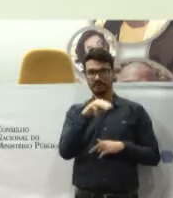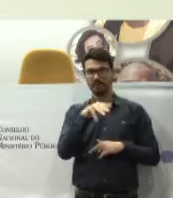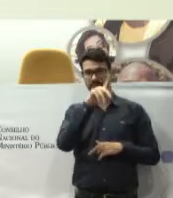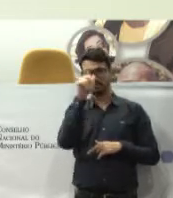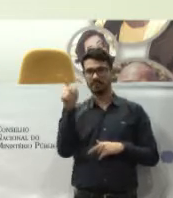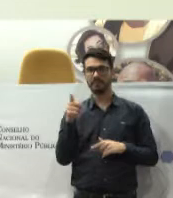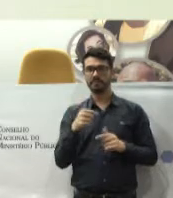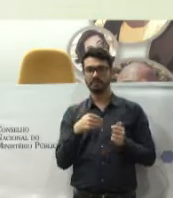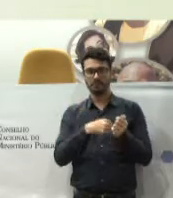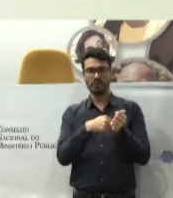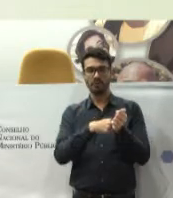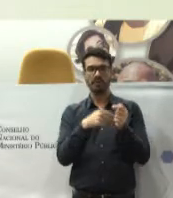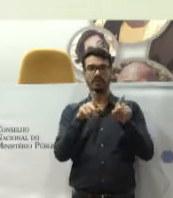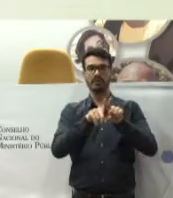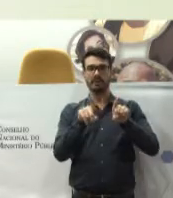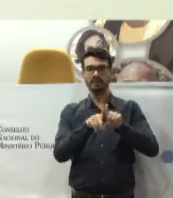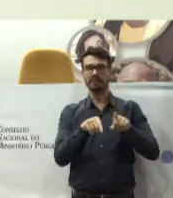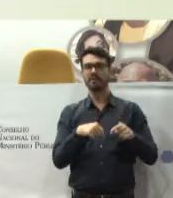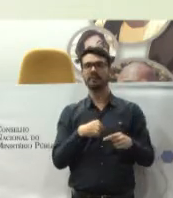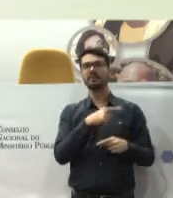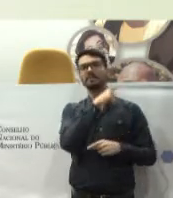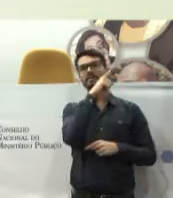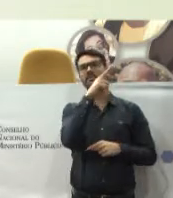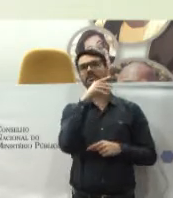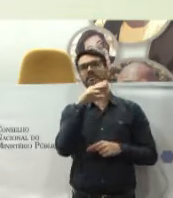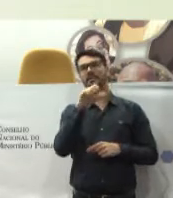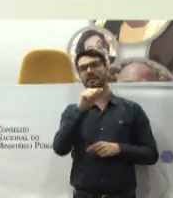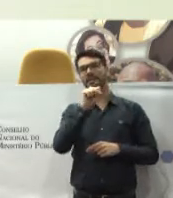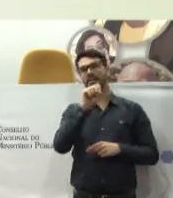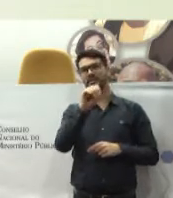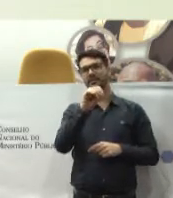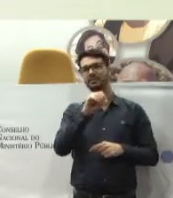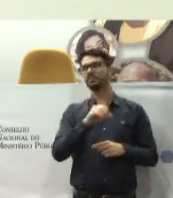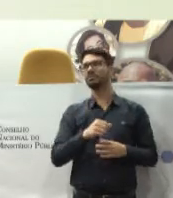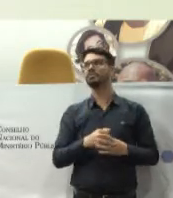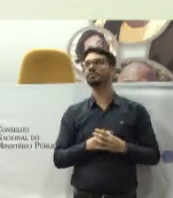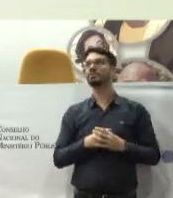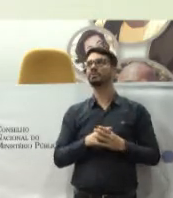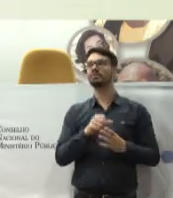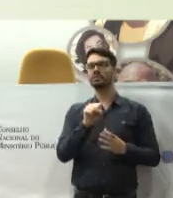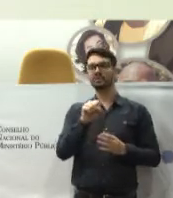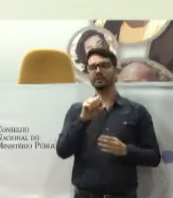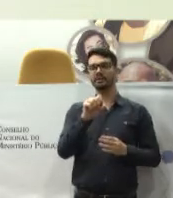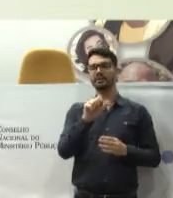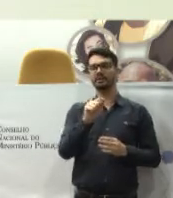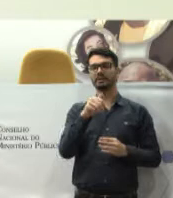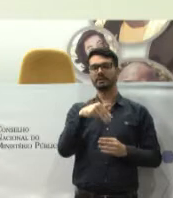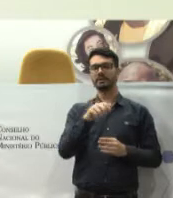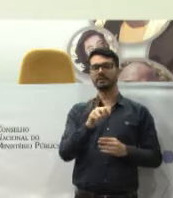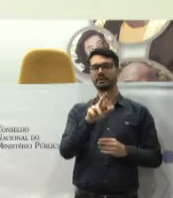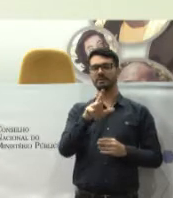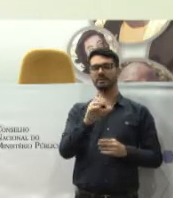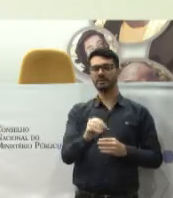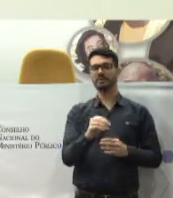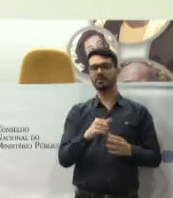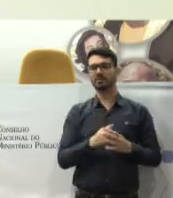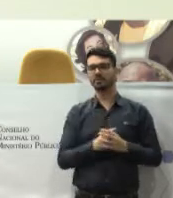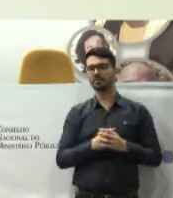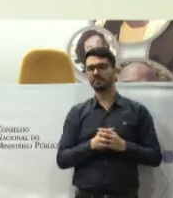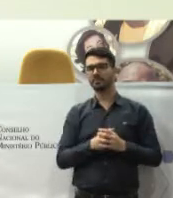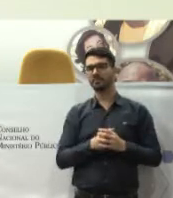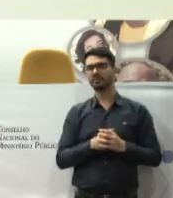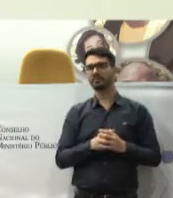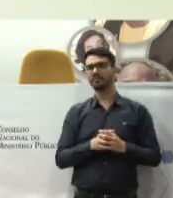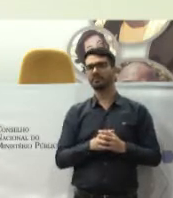Cíntia. Nós temos também o caso da Samarco, e aí a ideia de que quem está num processo de autocomposição não pode preferir